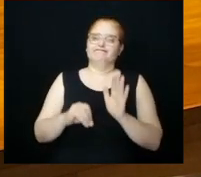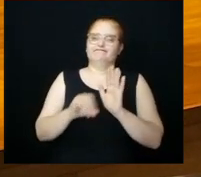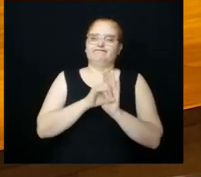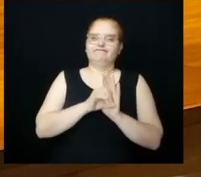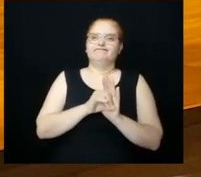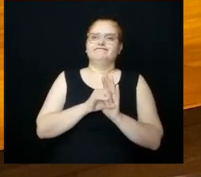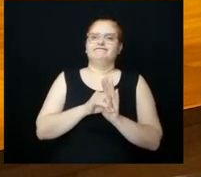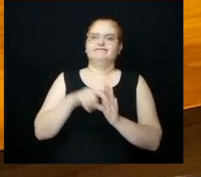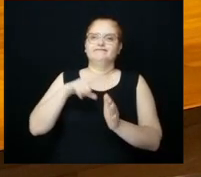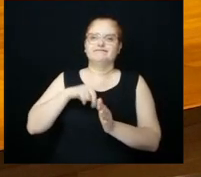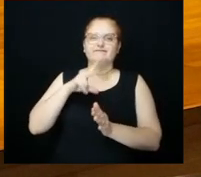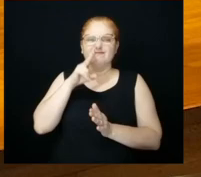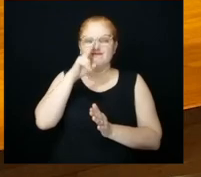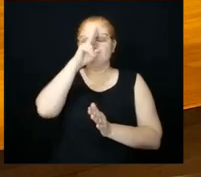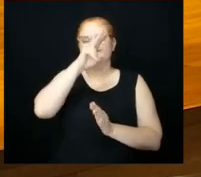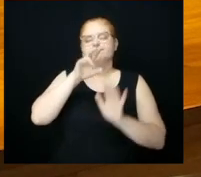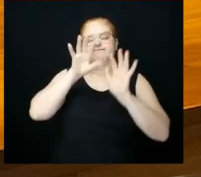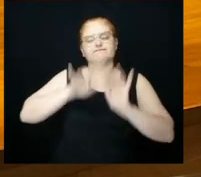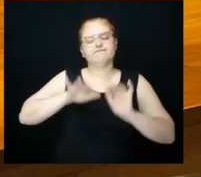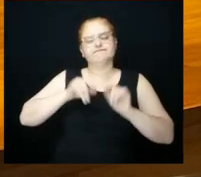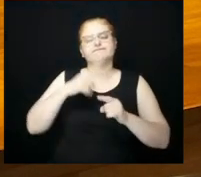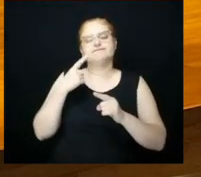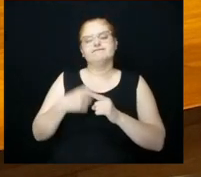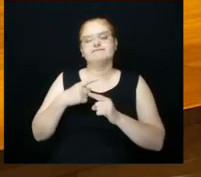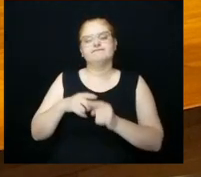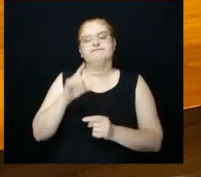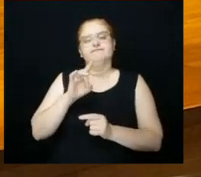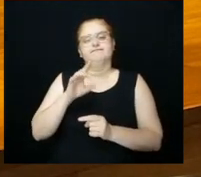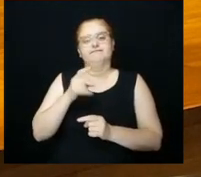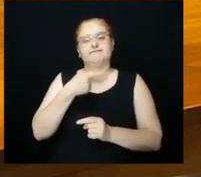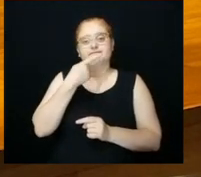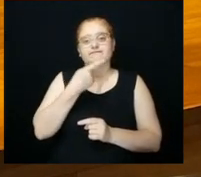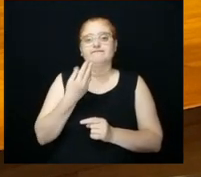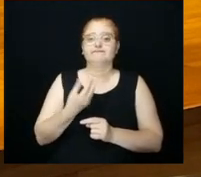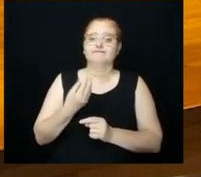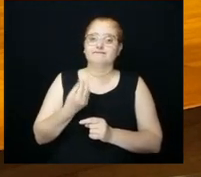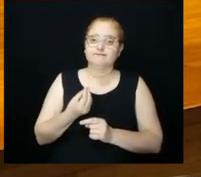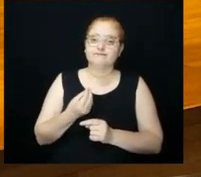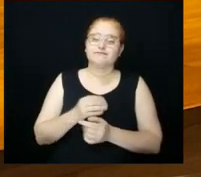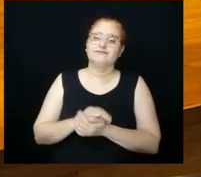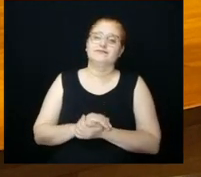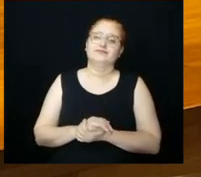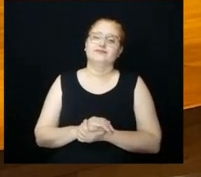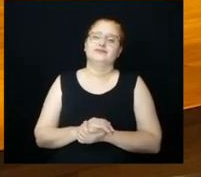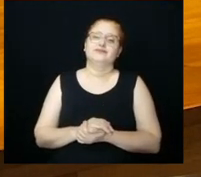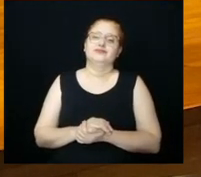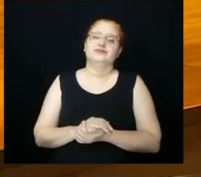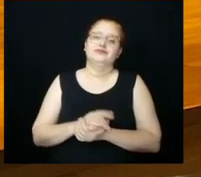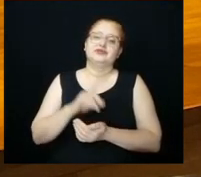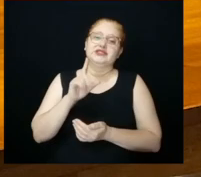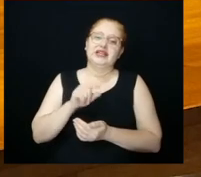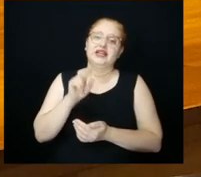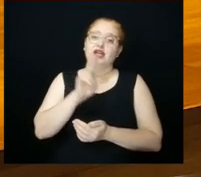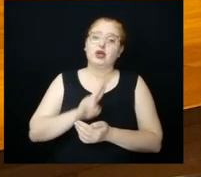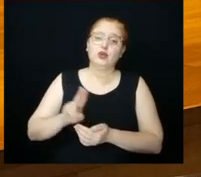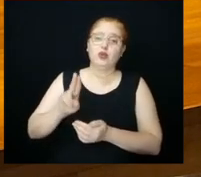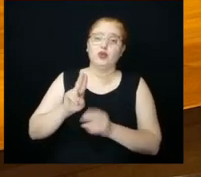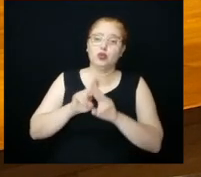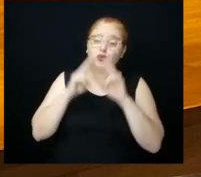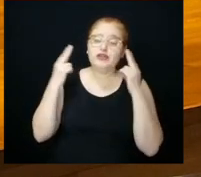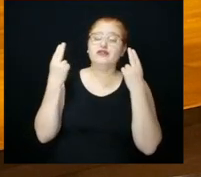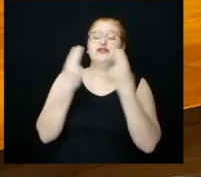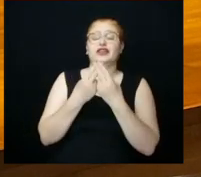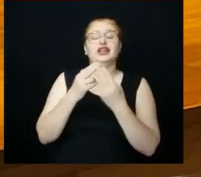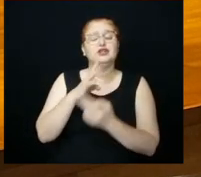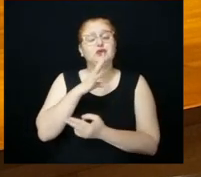força para ela também para escrever, porque até então ela fala muito o Rudyard Kipling para ela, era aquele universo que ela conhecia